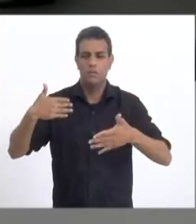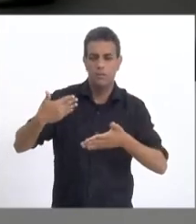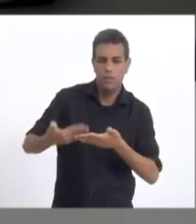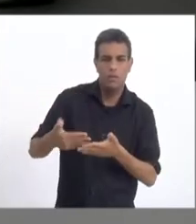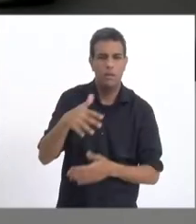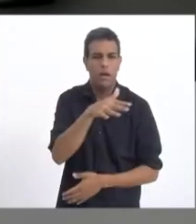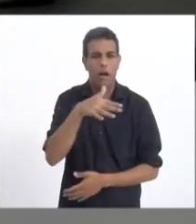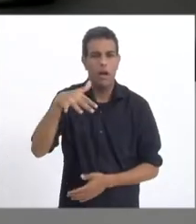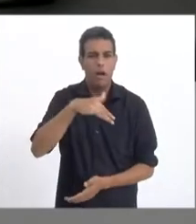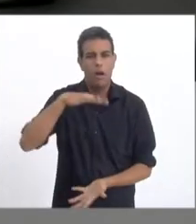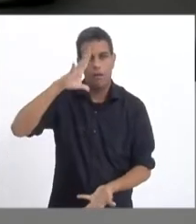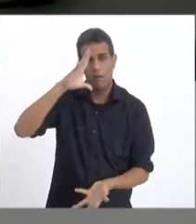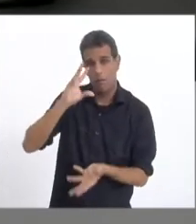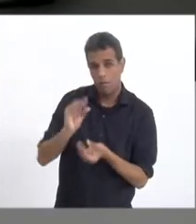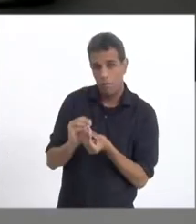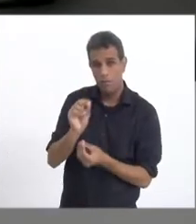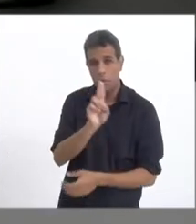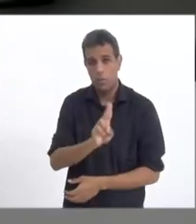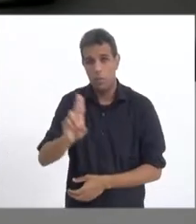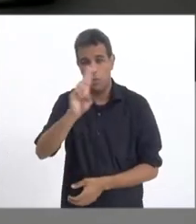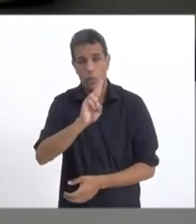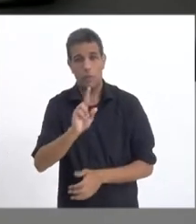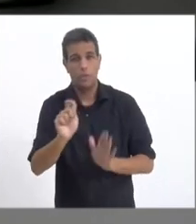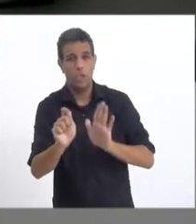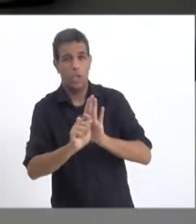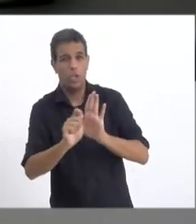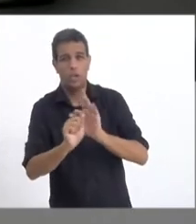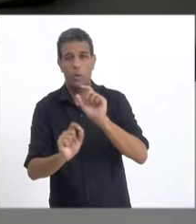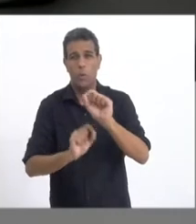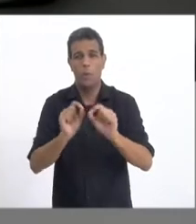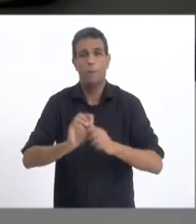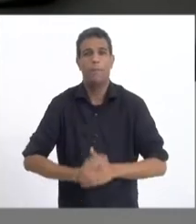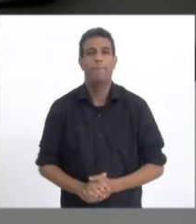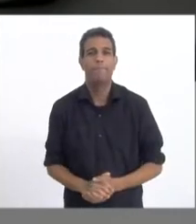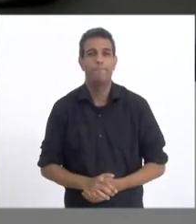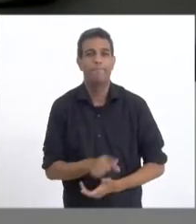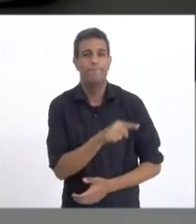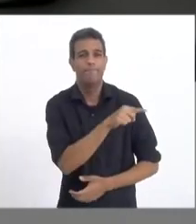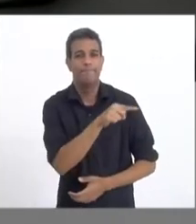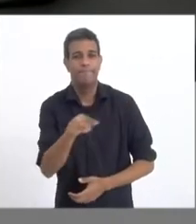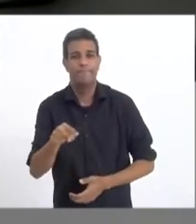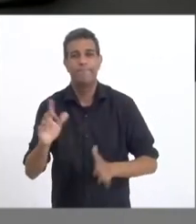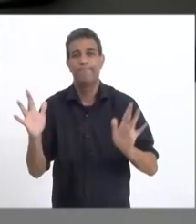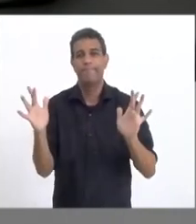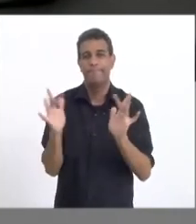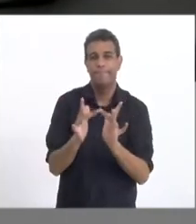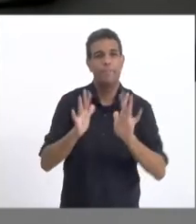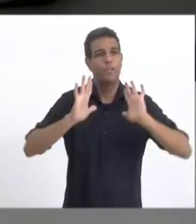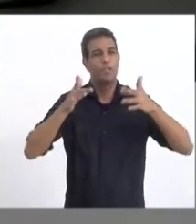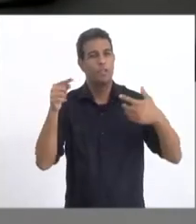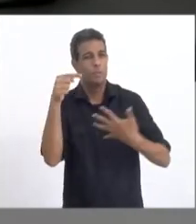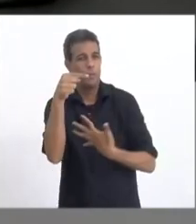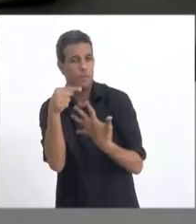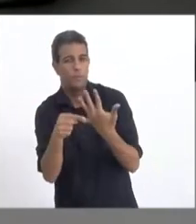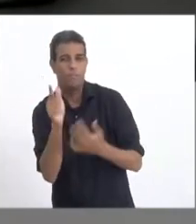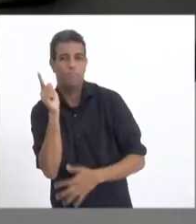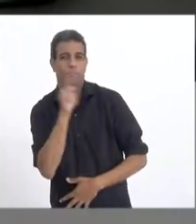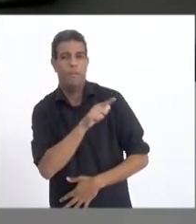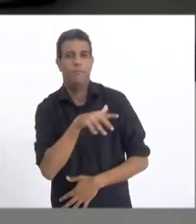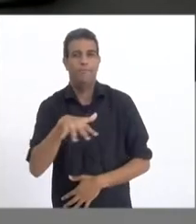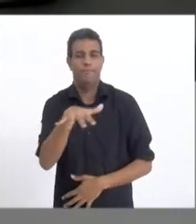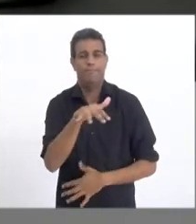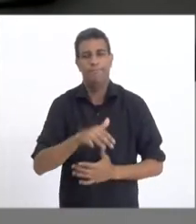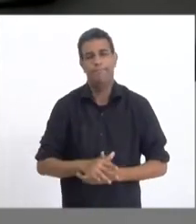também pela questão do uso abusivo de substância. Porque são maneiras de lidar com o sofrimento. Se